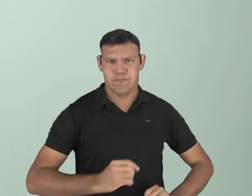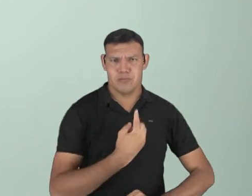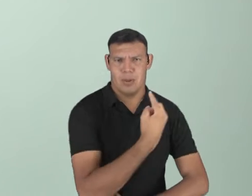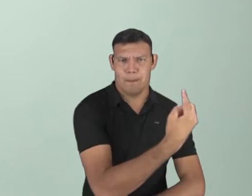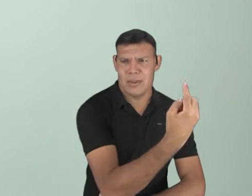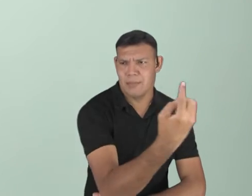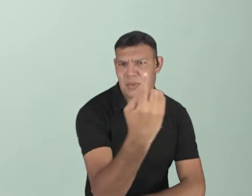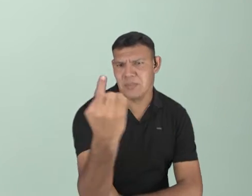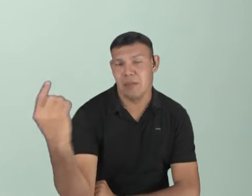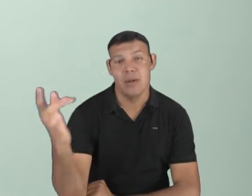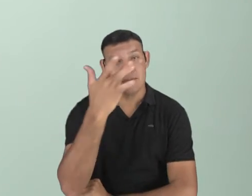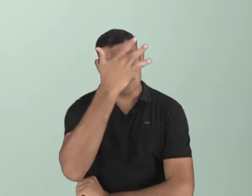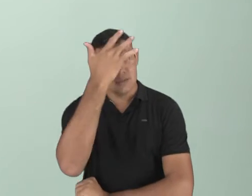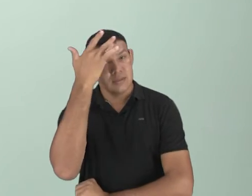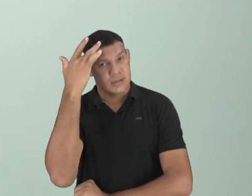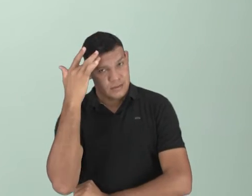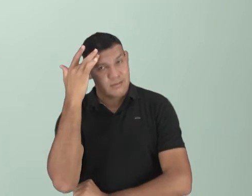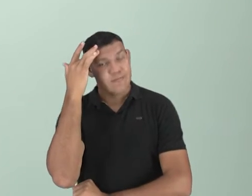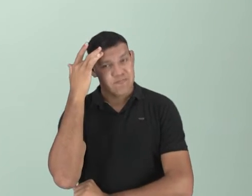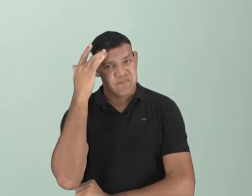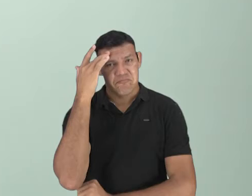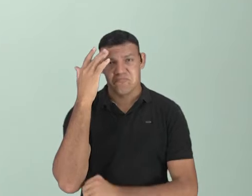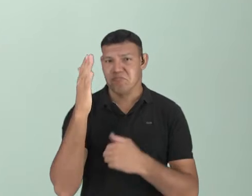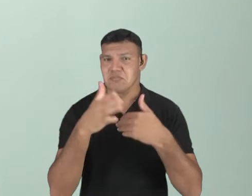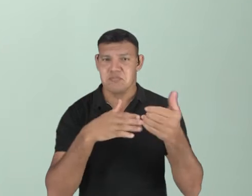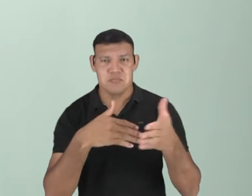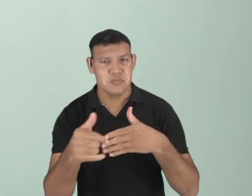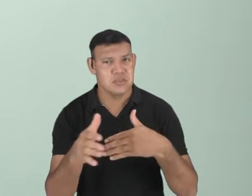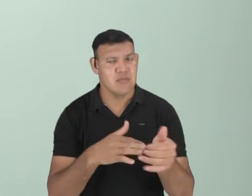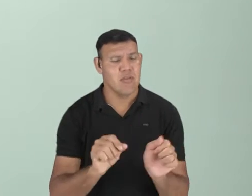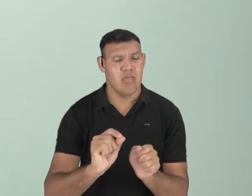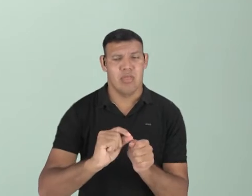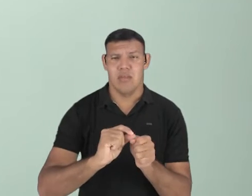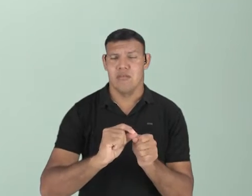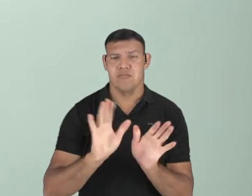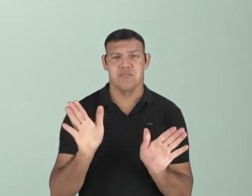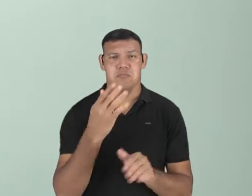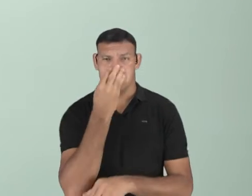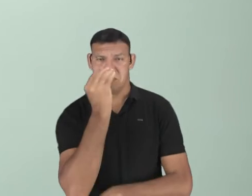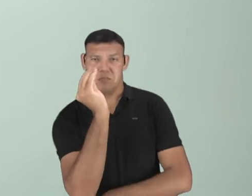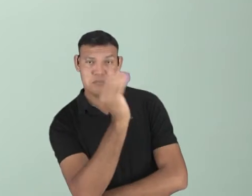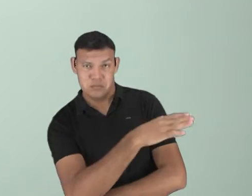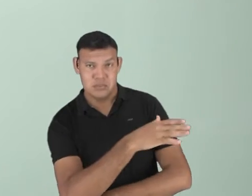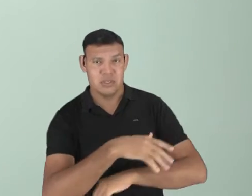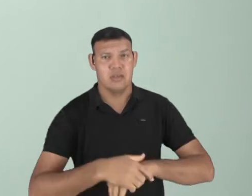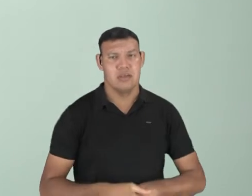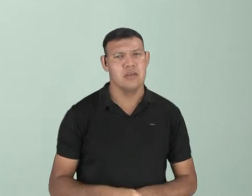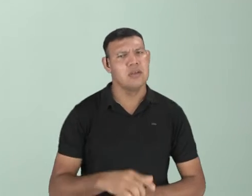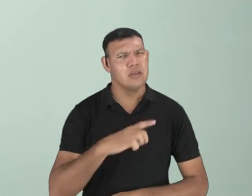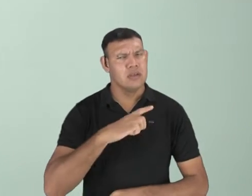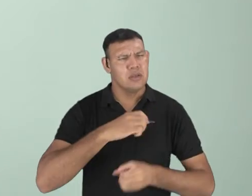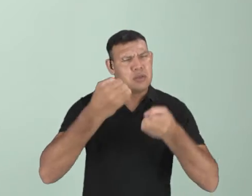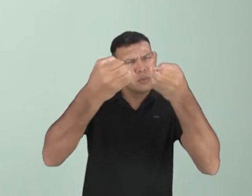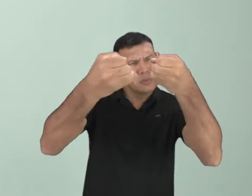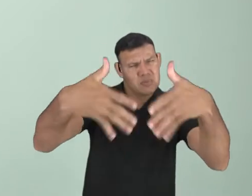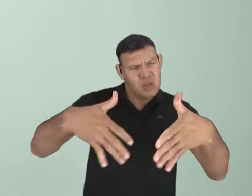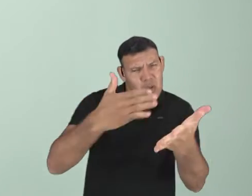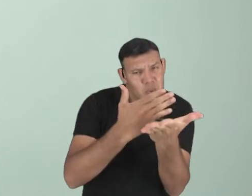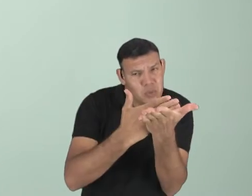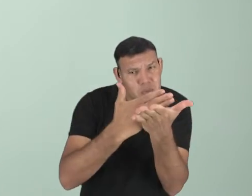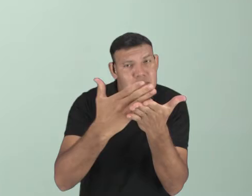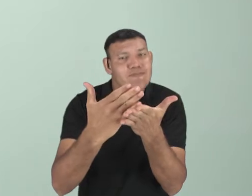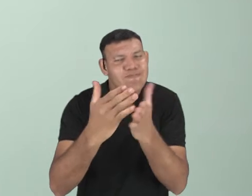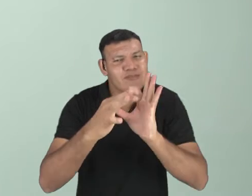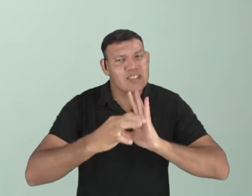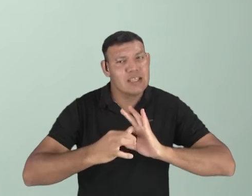e pessoas, fazemos aquilo que nós queremos. Ou seja, existe uma abordagem inicial de